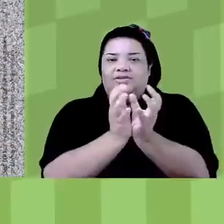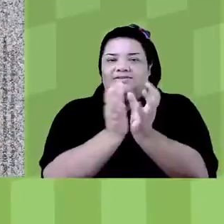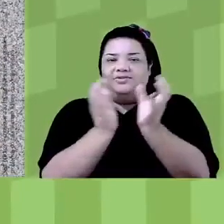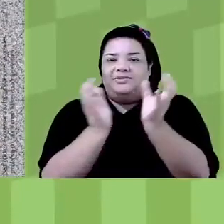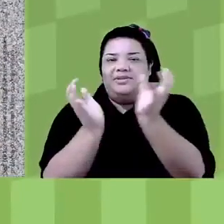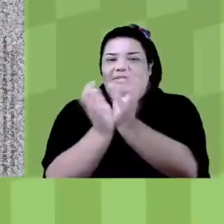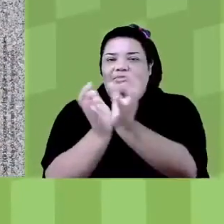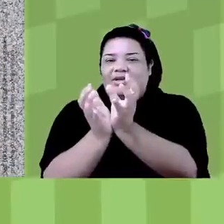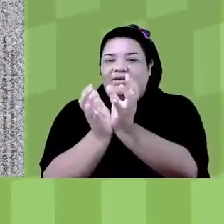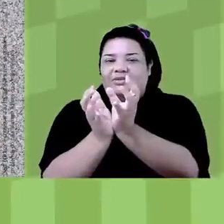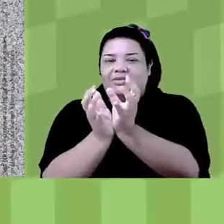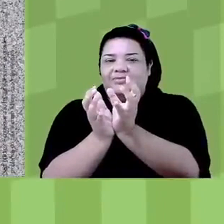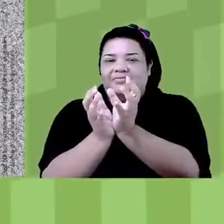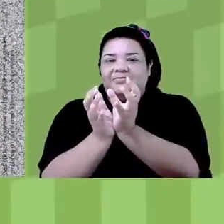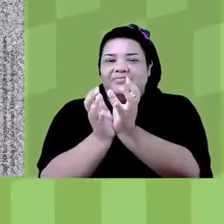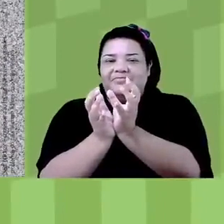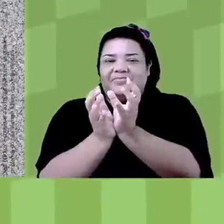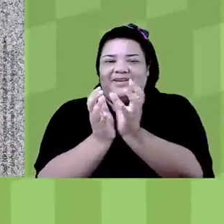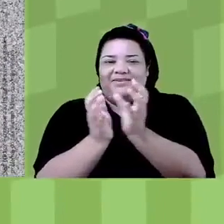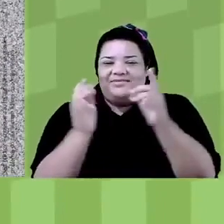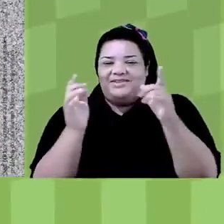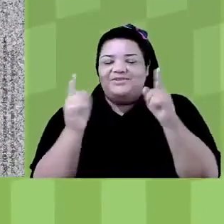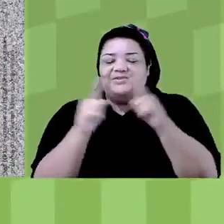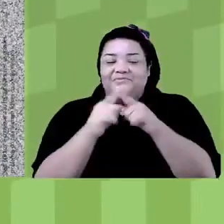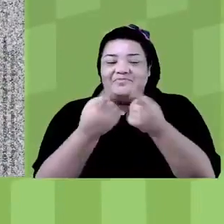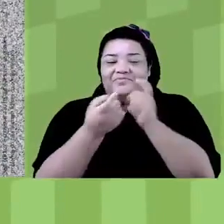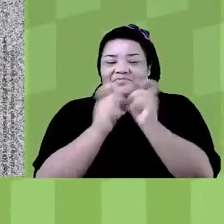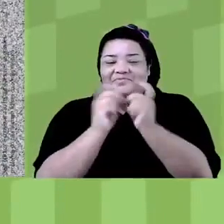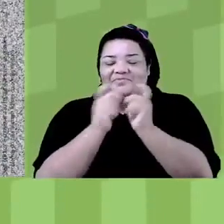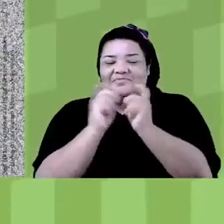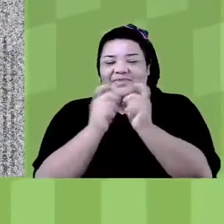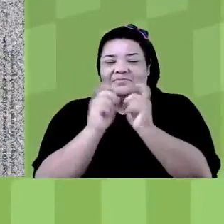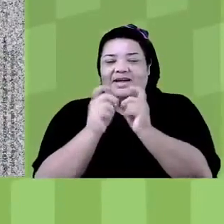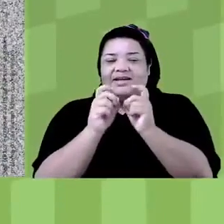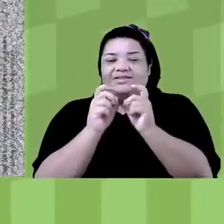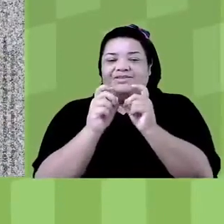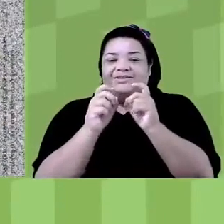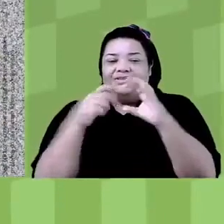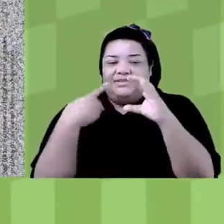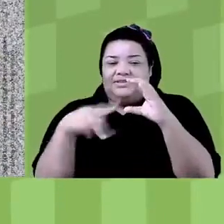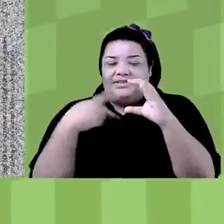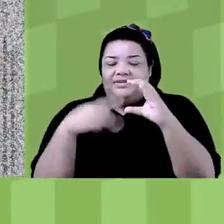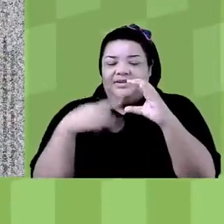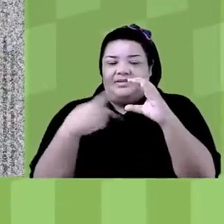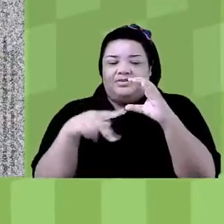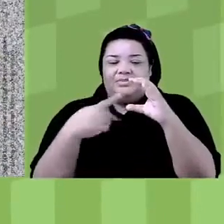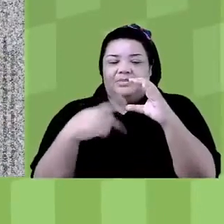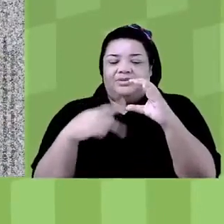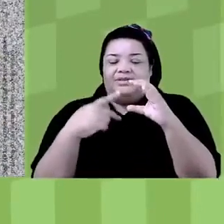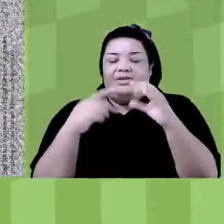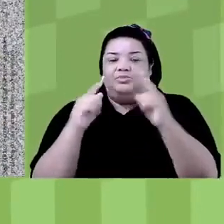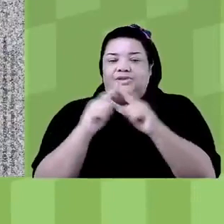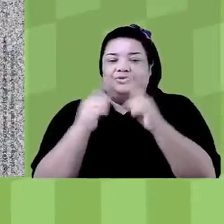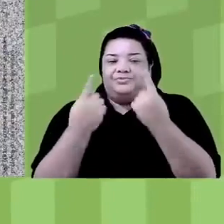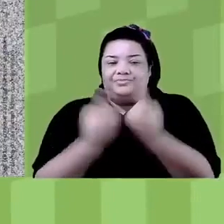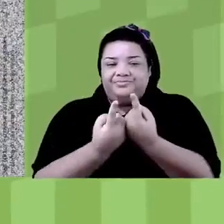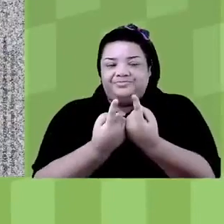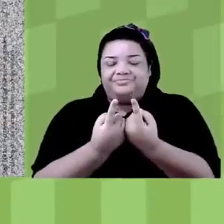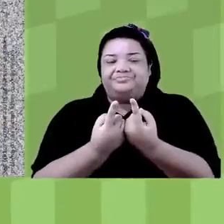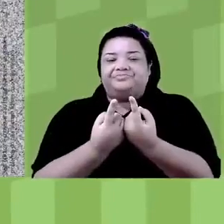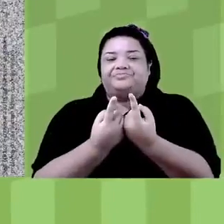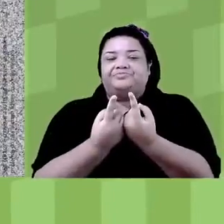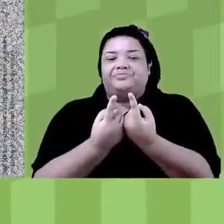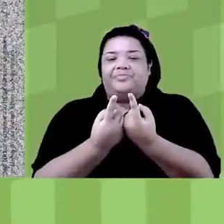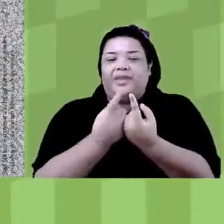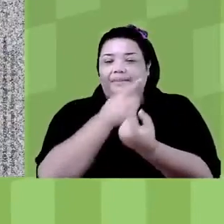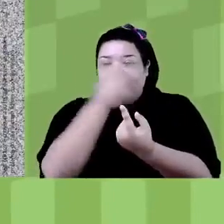isso, ou ainda o debate na Câmara, ou ainda ruralistas e ambientalistas se unindo,